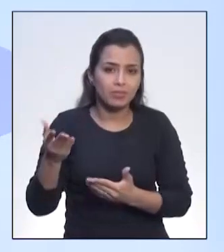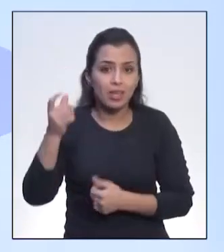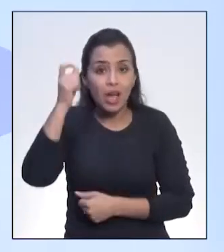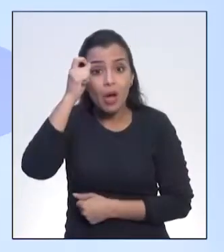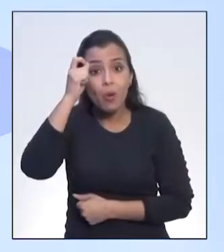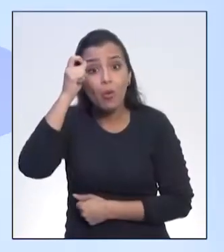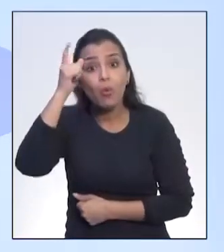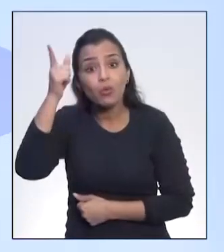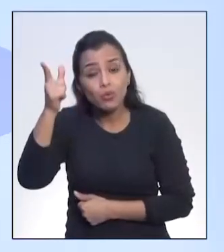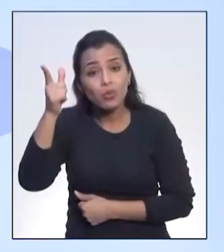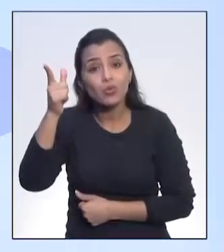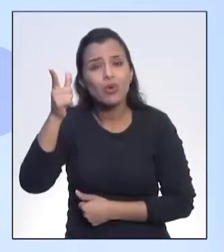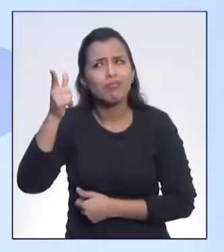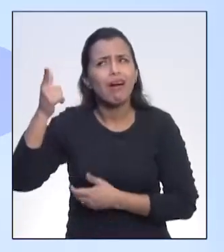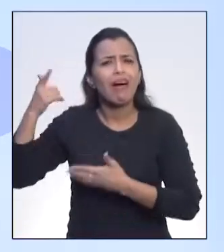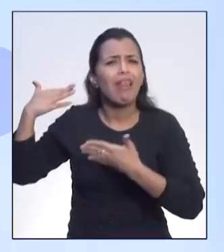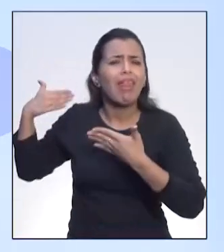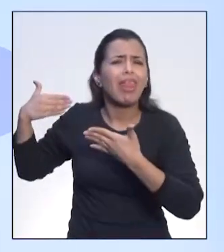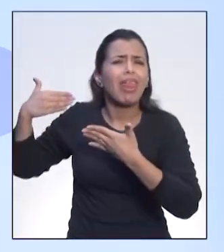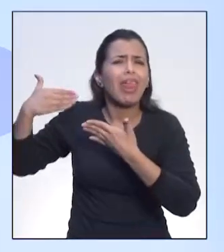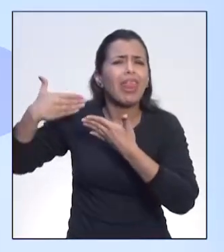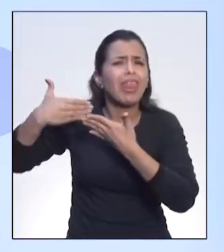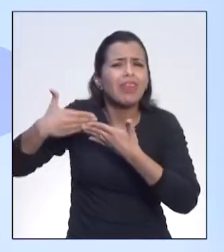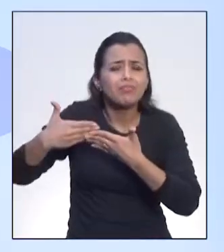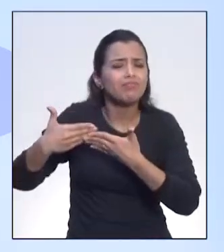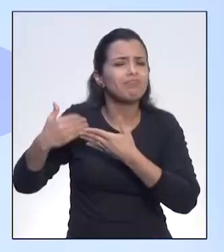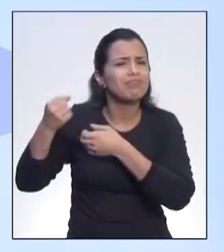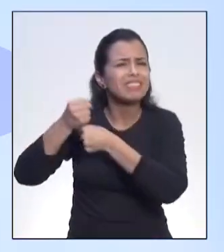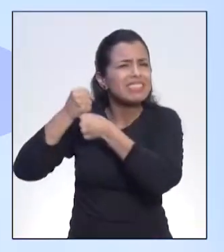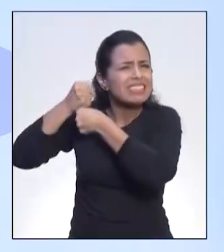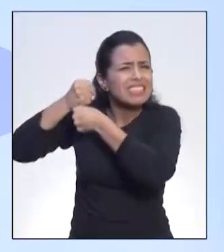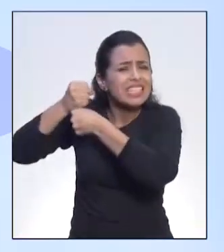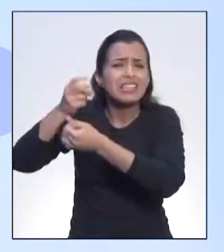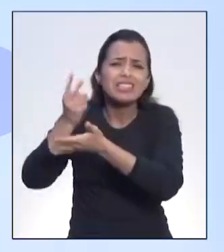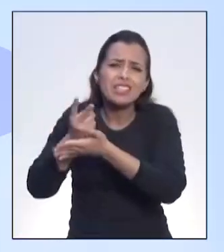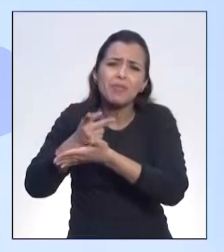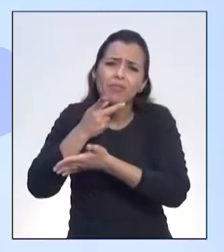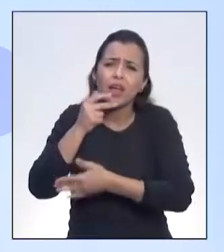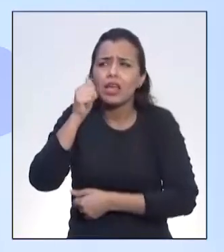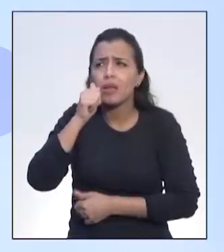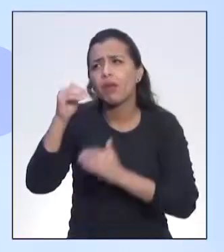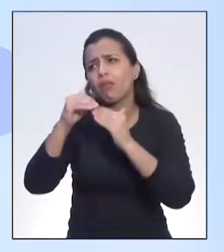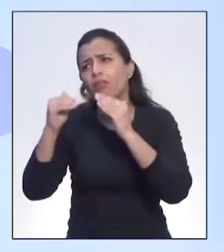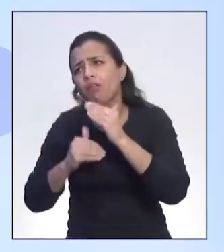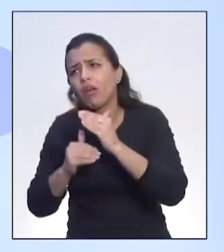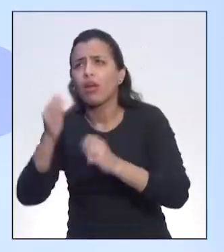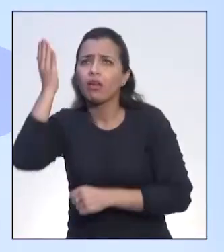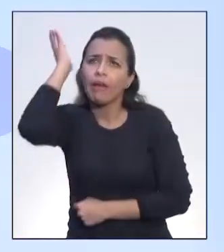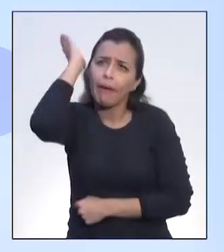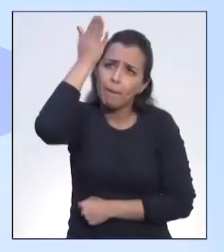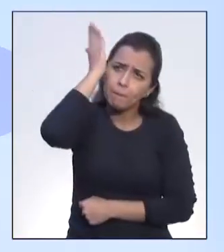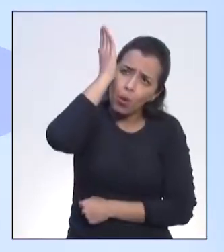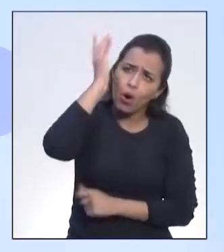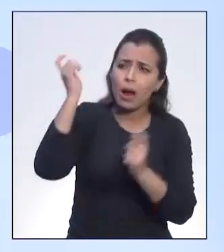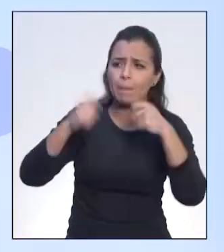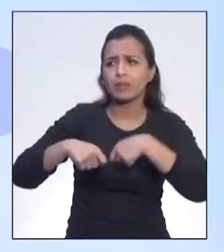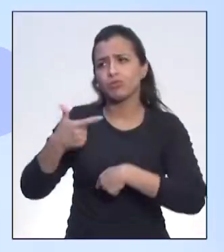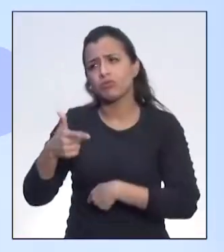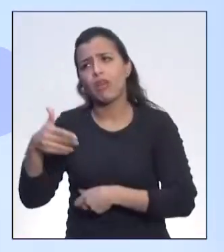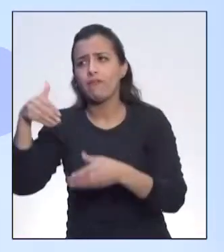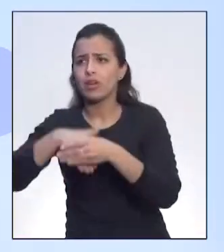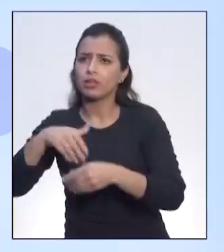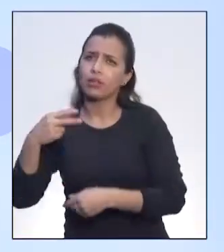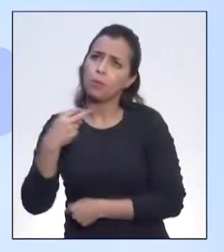cultura, ela há séculos reproduz que as mulheres são inferiores, que elas são burras, que elas são incapazes, que não podem votar, que não